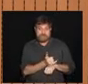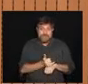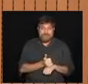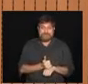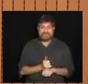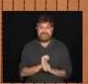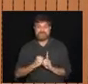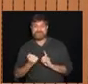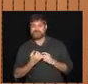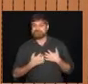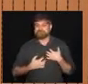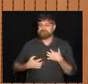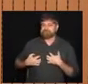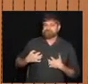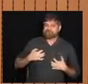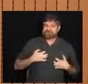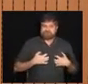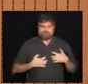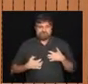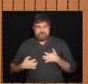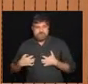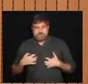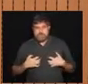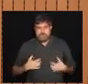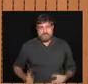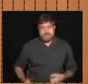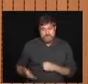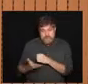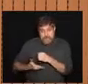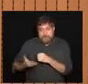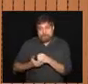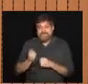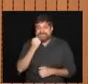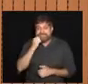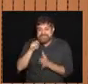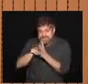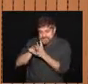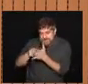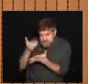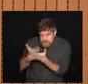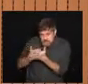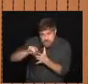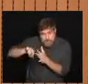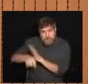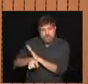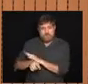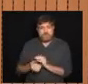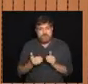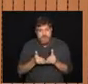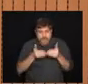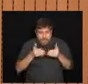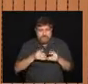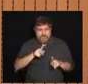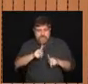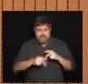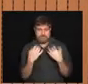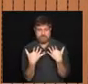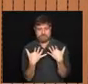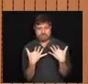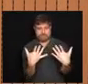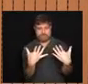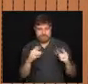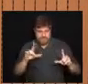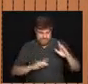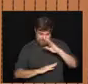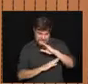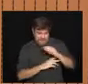incômodo social bastante grande, mas ela está baseada em ciência. Então, eu peço para tanto a população que está nos